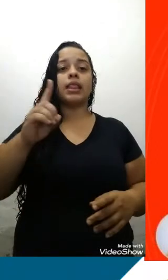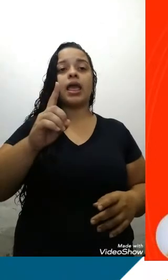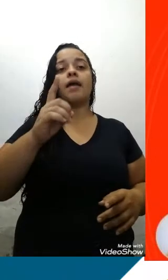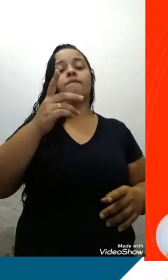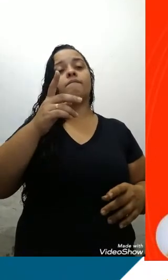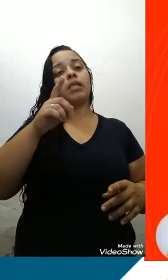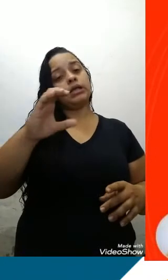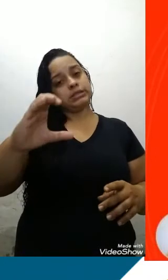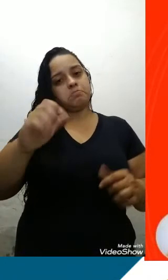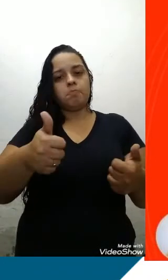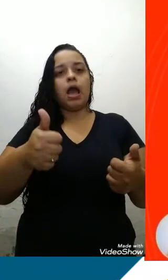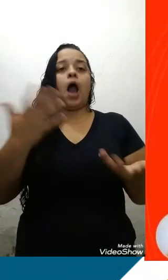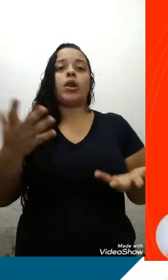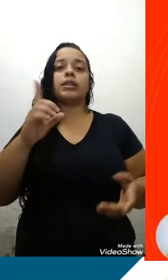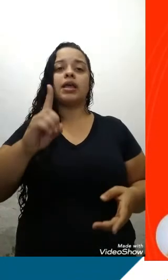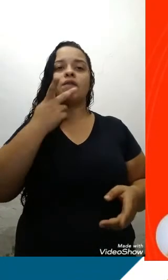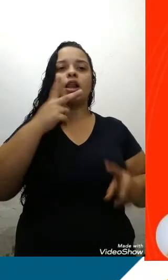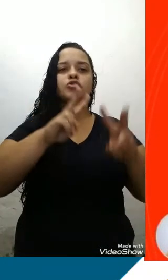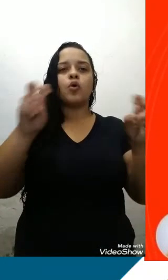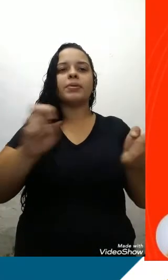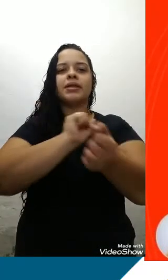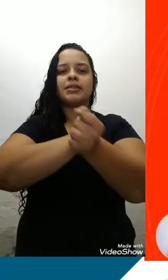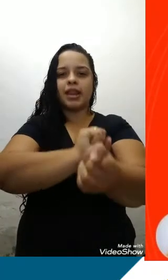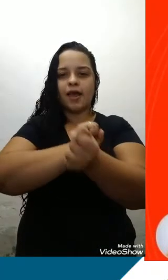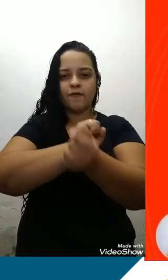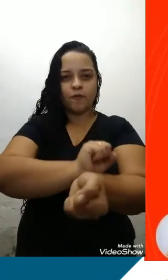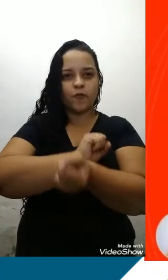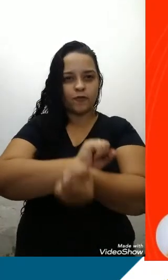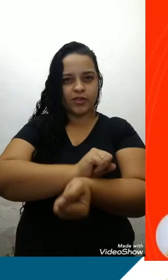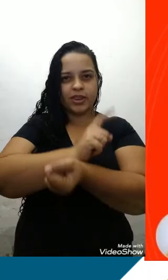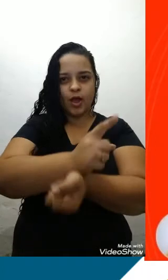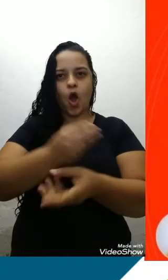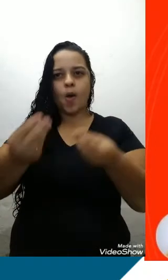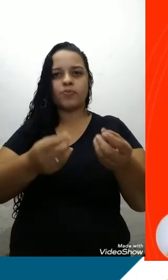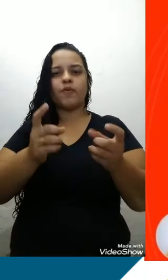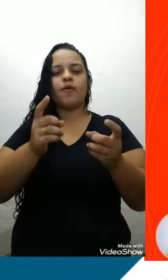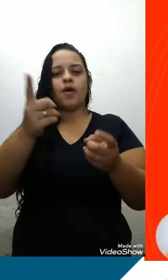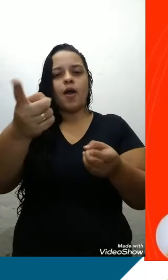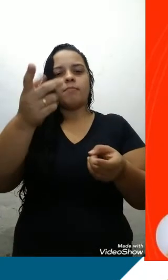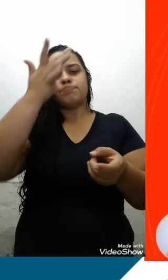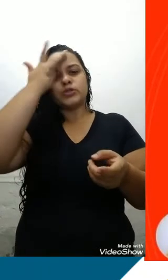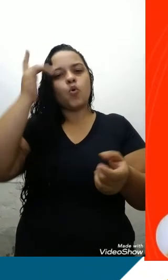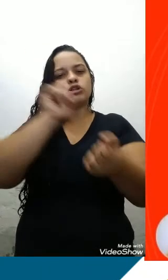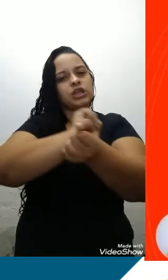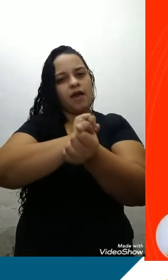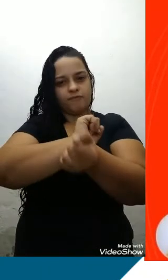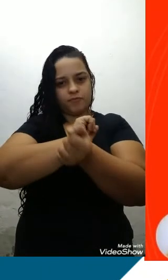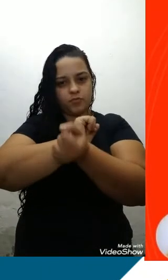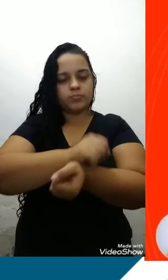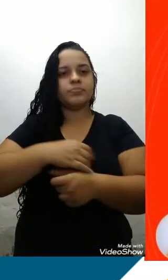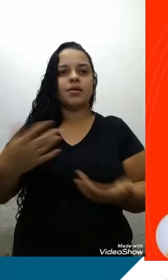tráfico transatlântico da mão de obra servil. Ora, apesar da questão fazer menção ao comércio de escravos,